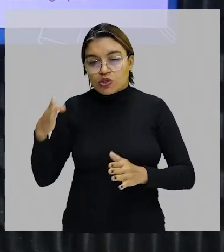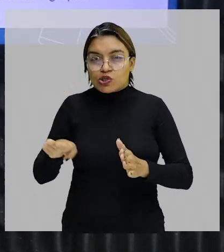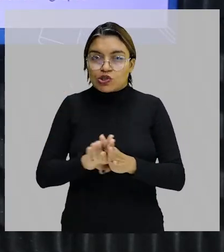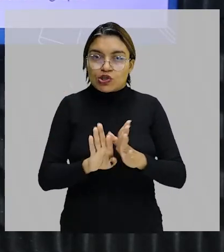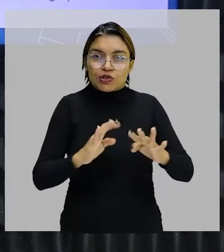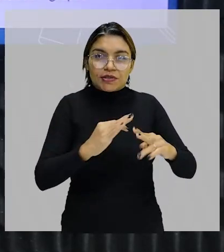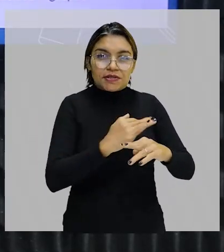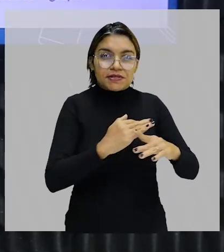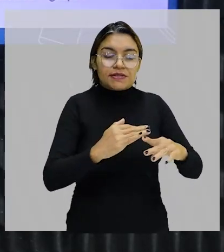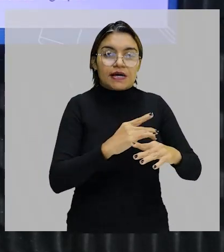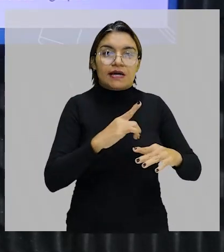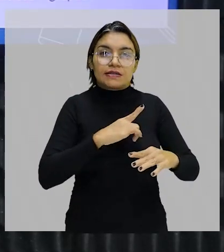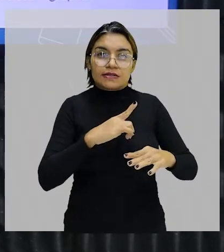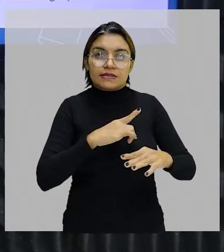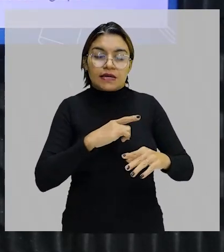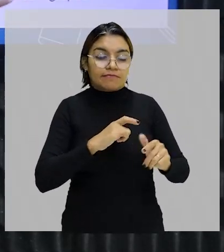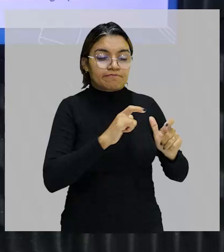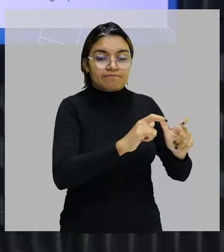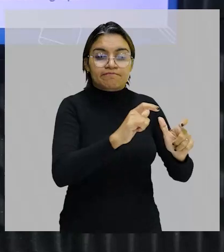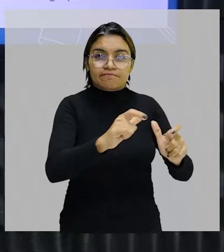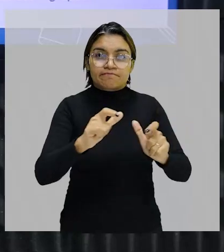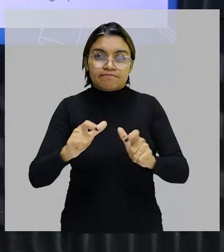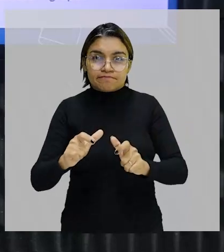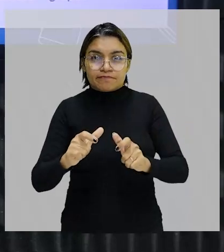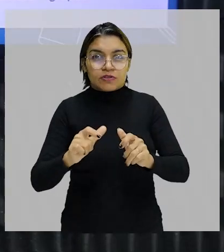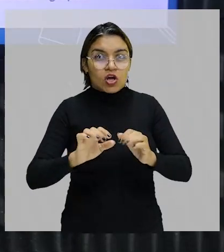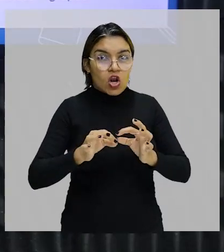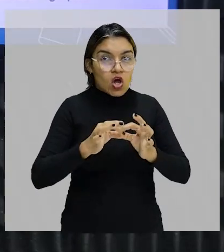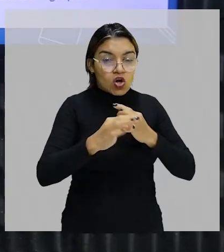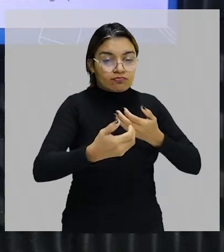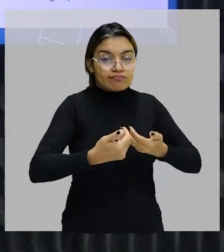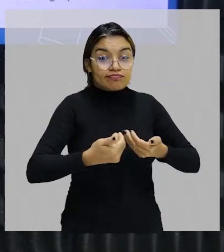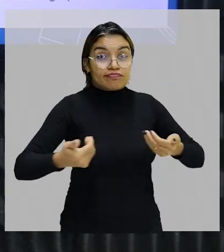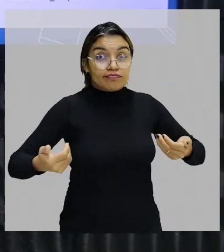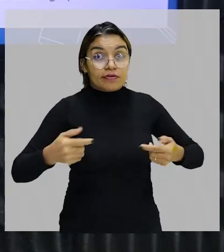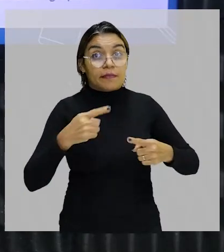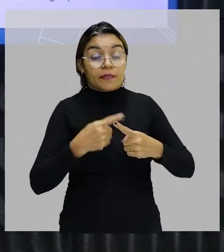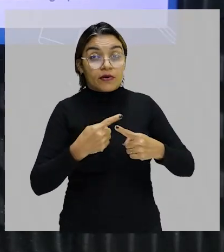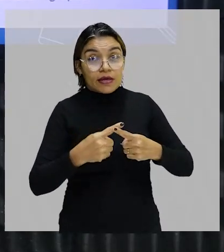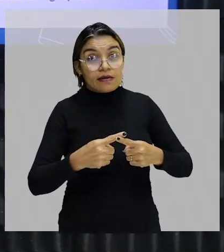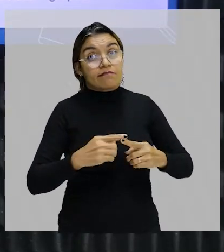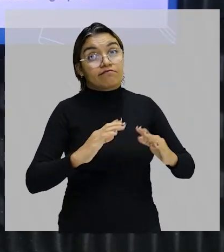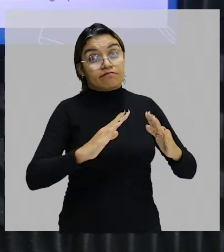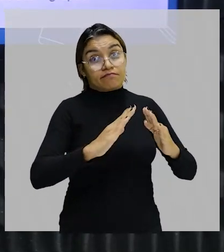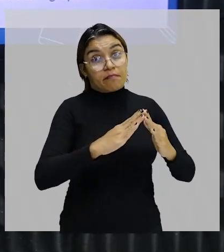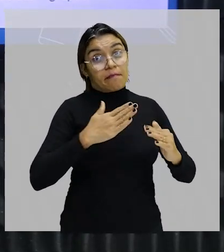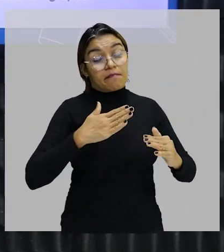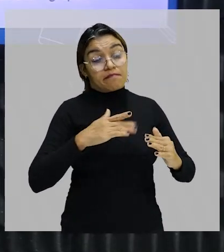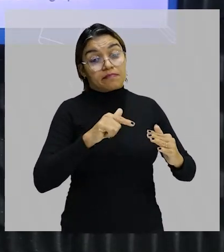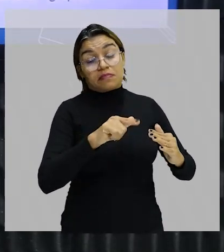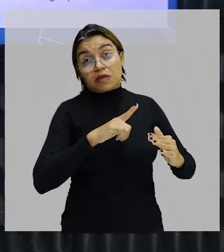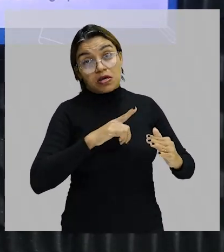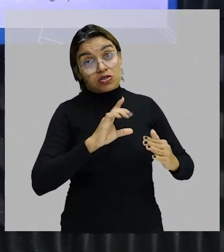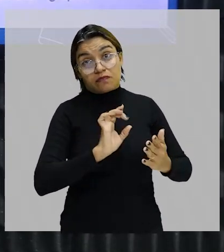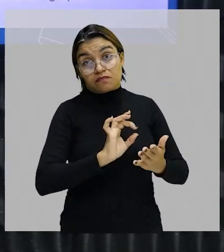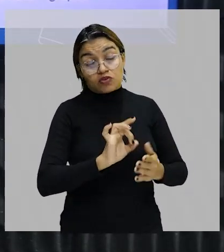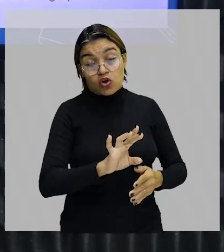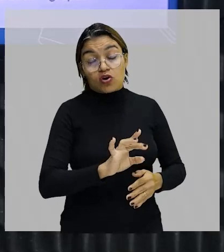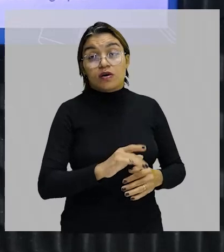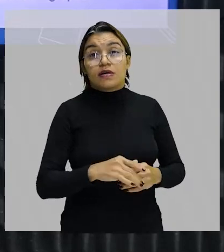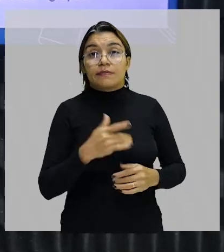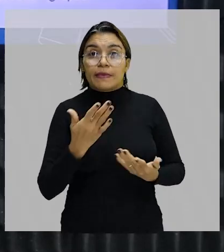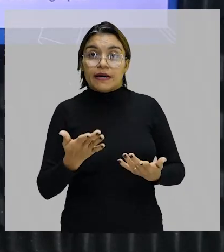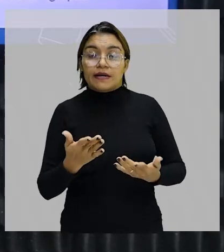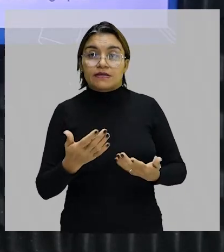cidades e vão ocupar essas áreas mais afastadas, porque é onde tem para residir, mas também ocorre a chamada